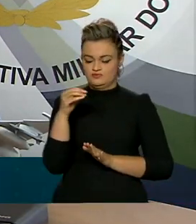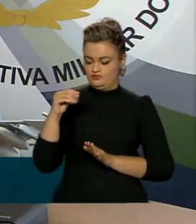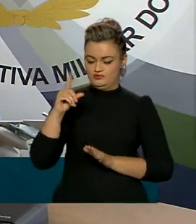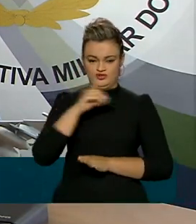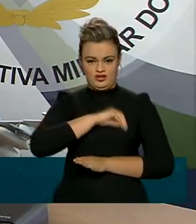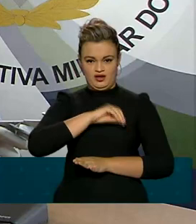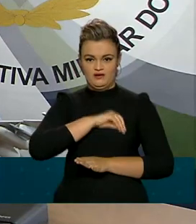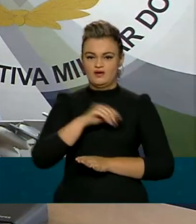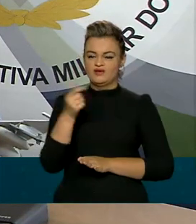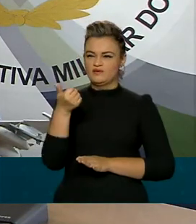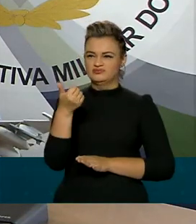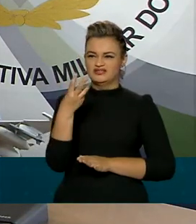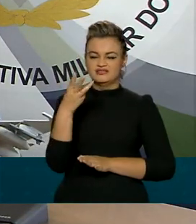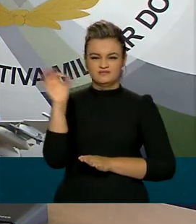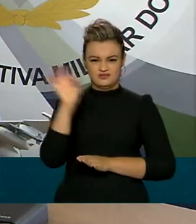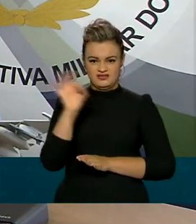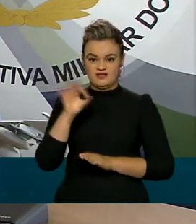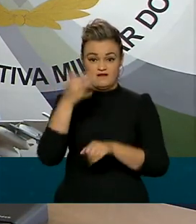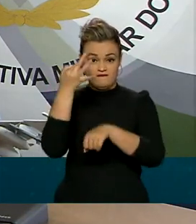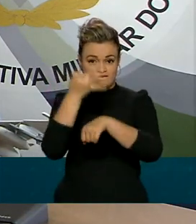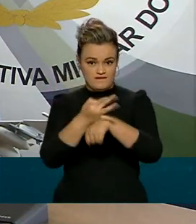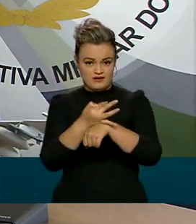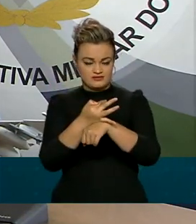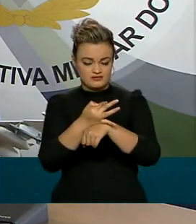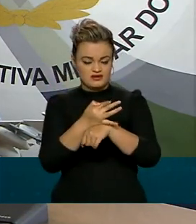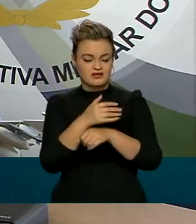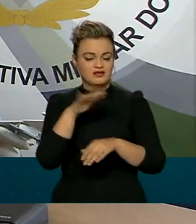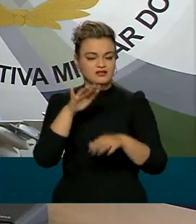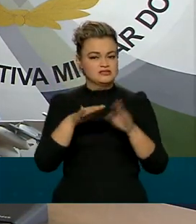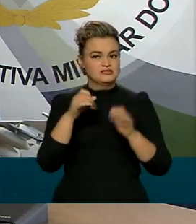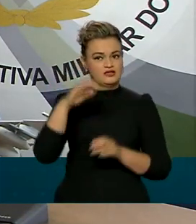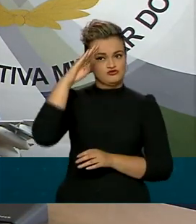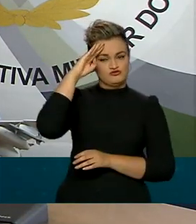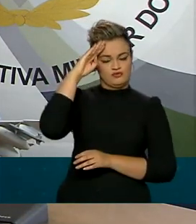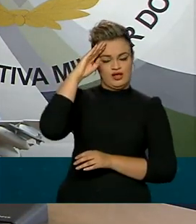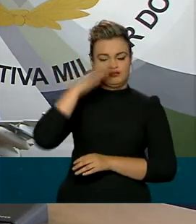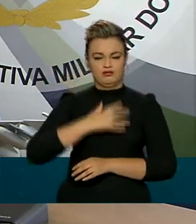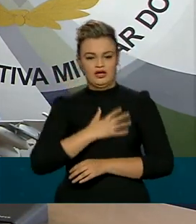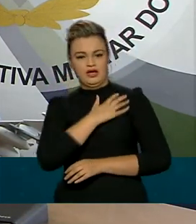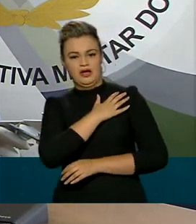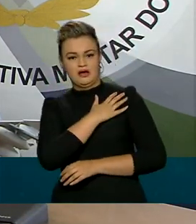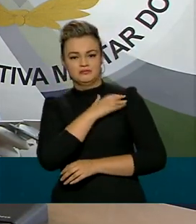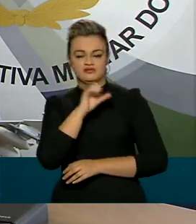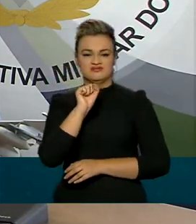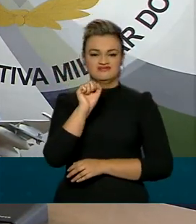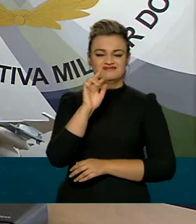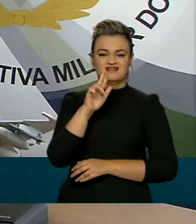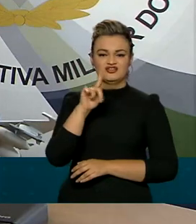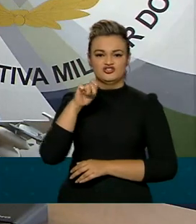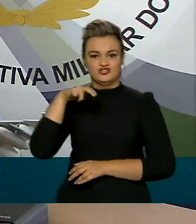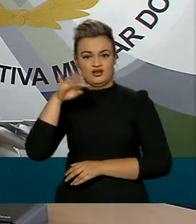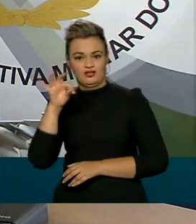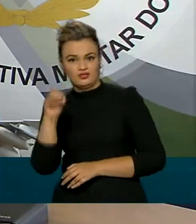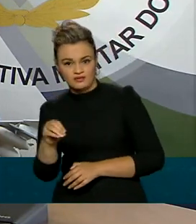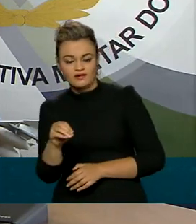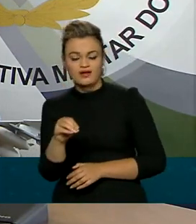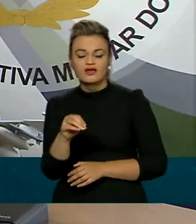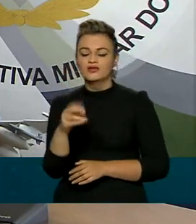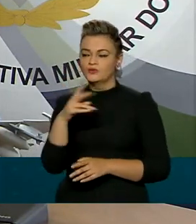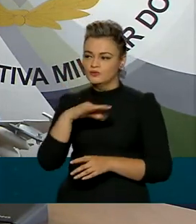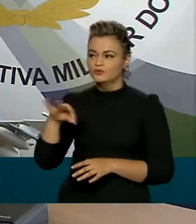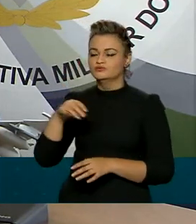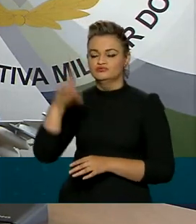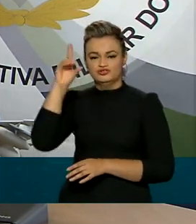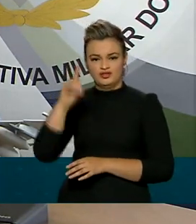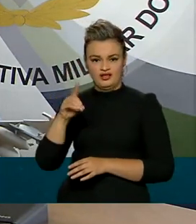férias equivalente ao posto que ele está ocupando, a graduação que ele está ocupando, seja como soldado, cabo ou sargento. Ele vai usufruir, como os demais militares